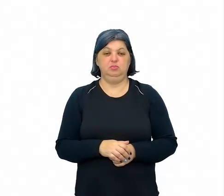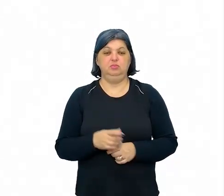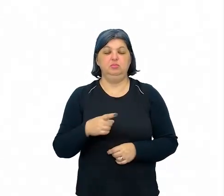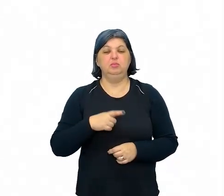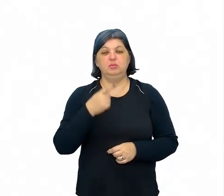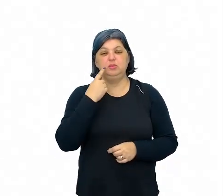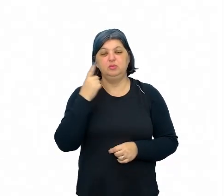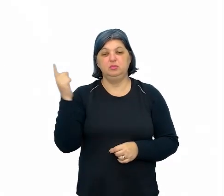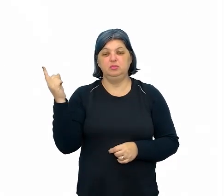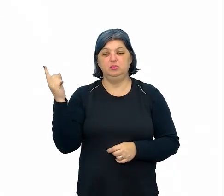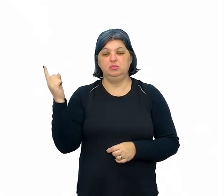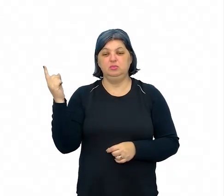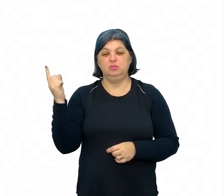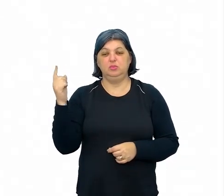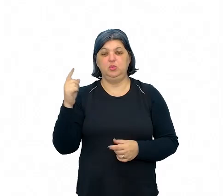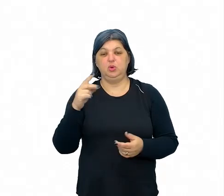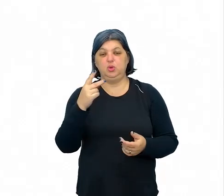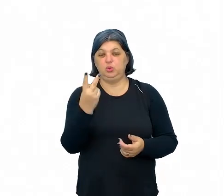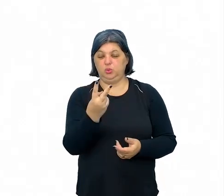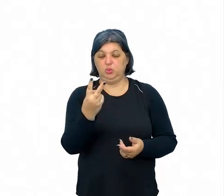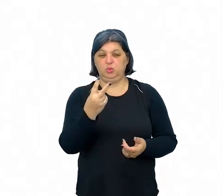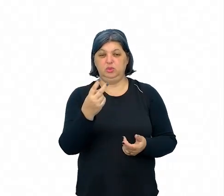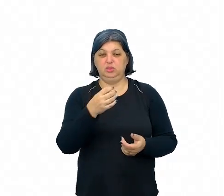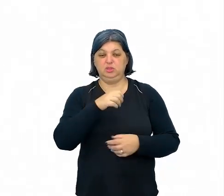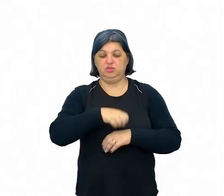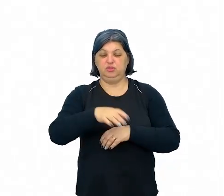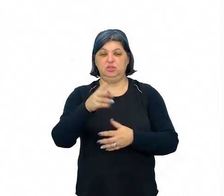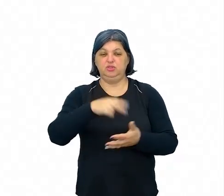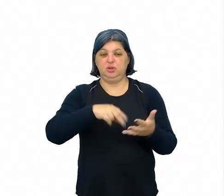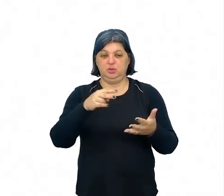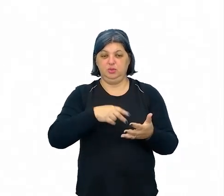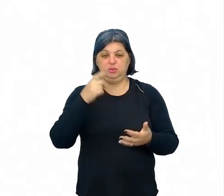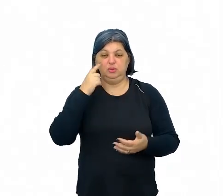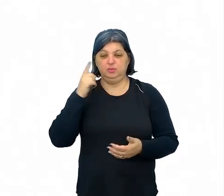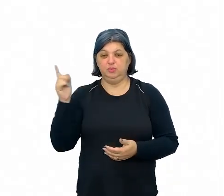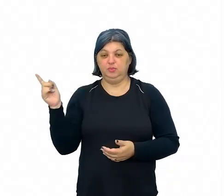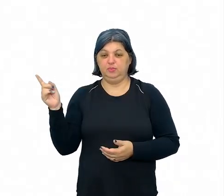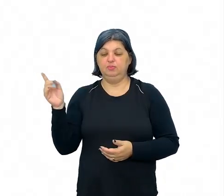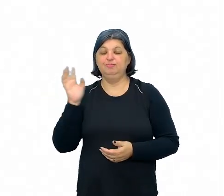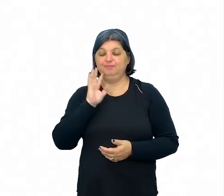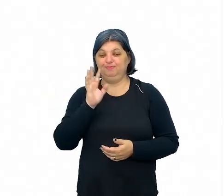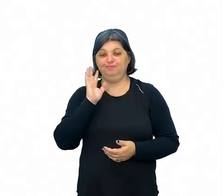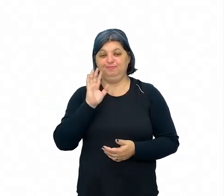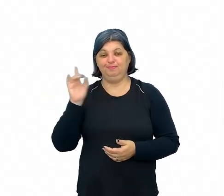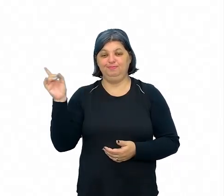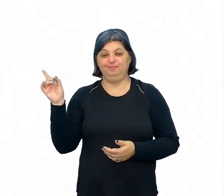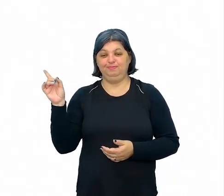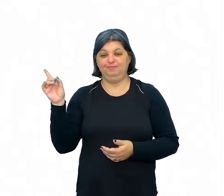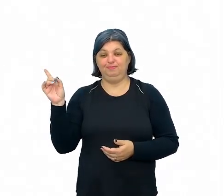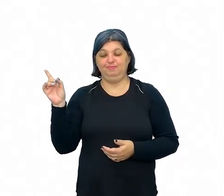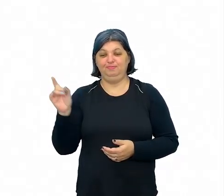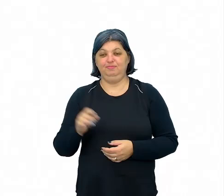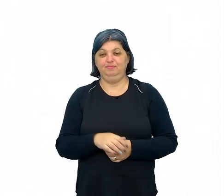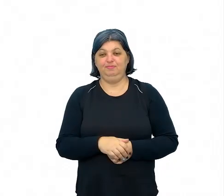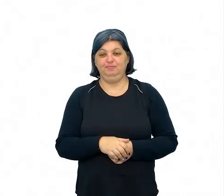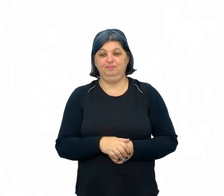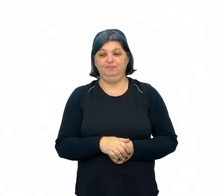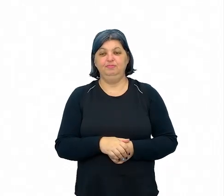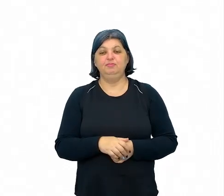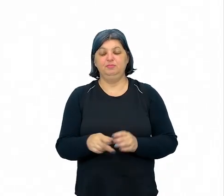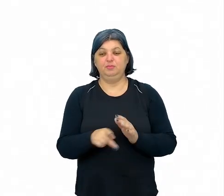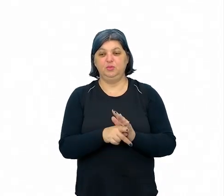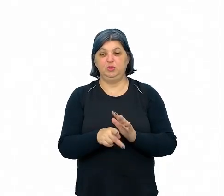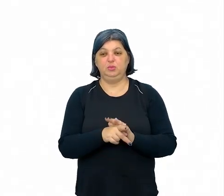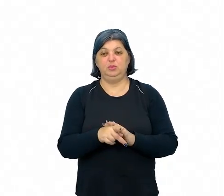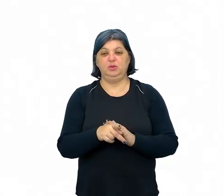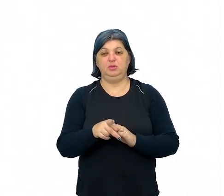para vocês 2 sugestões de leitura. A gente tem uma sugestão de leitura bacana aqui, que chama Modelagem